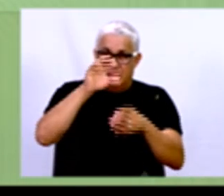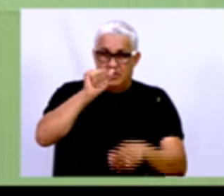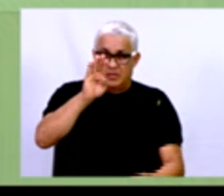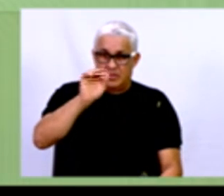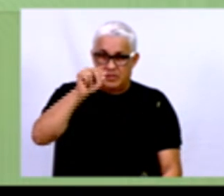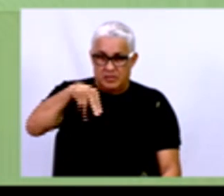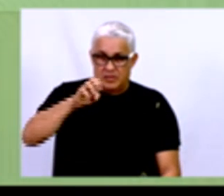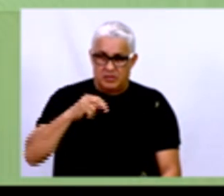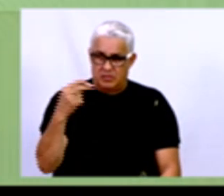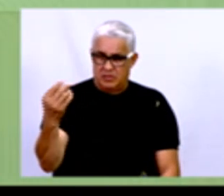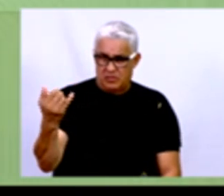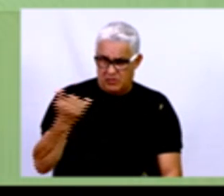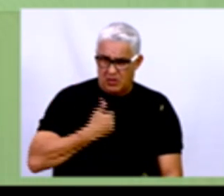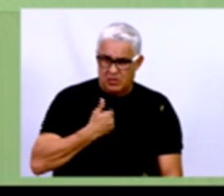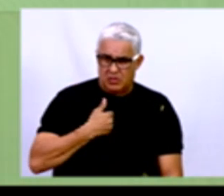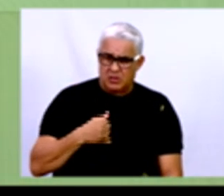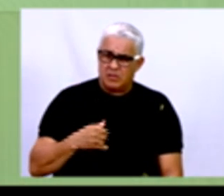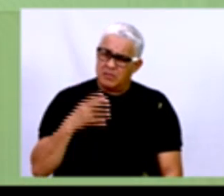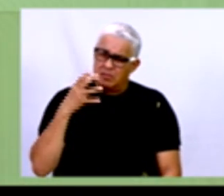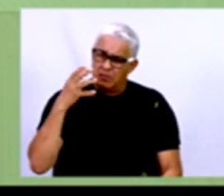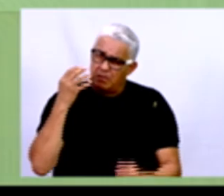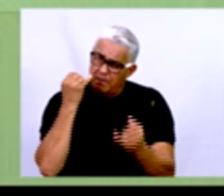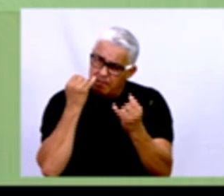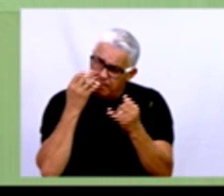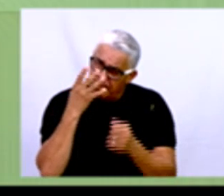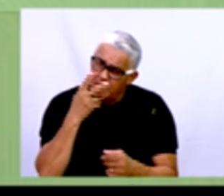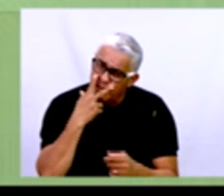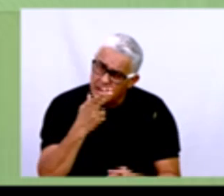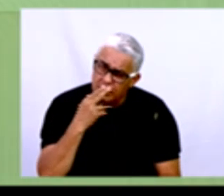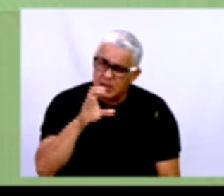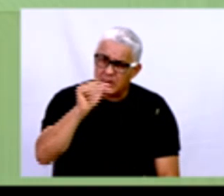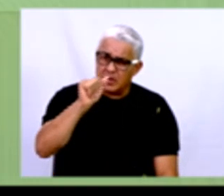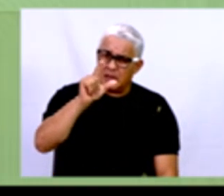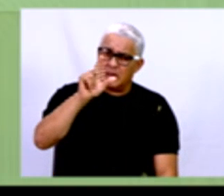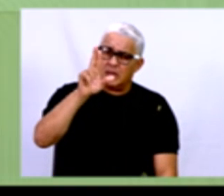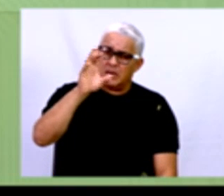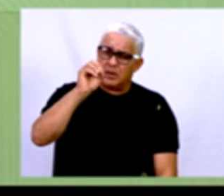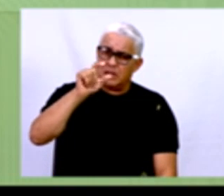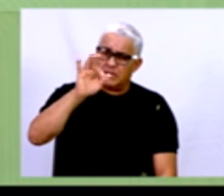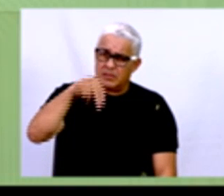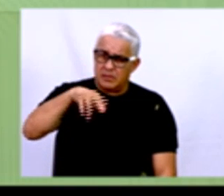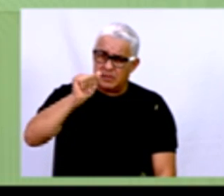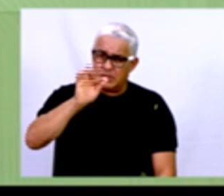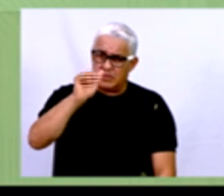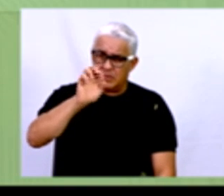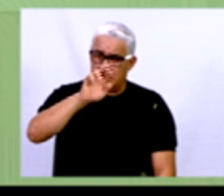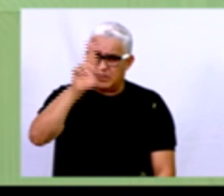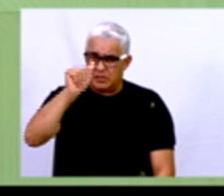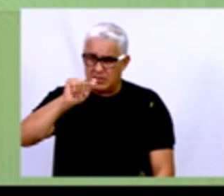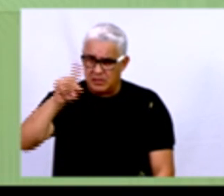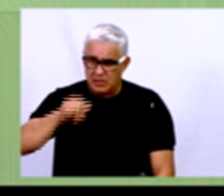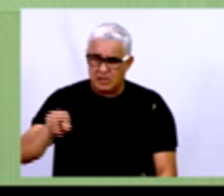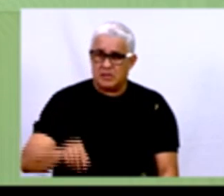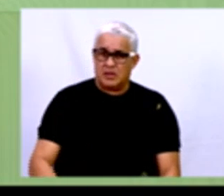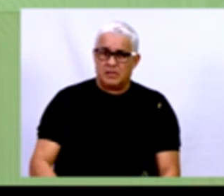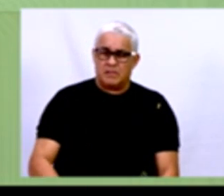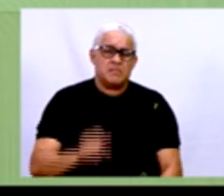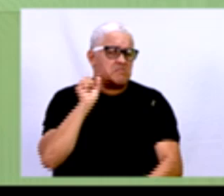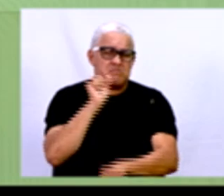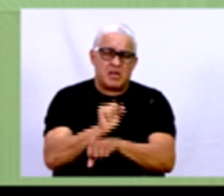com a Carolina Ferraz? C. Chega de nhenhenhen e blá blá blá. Vamos